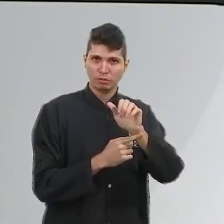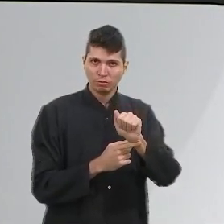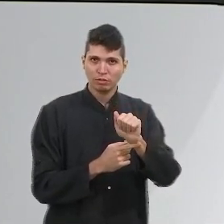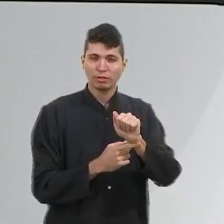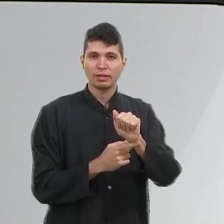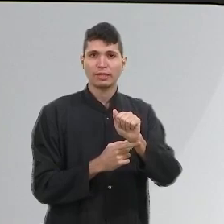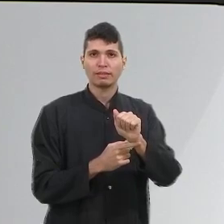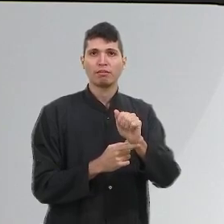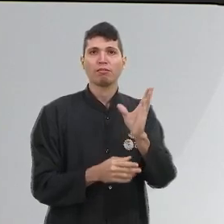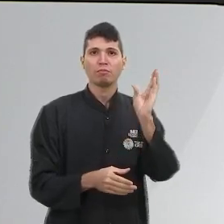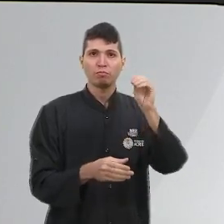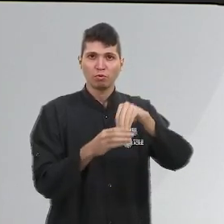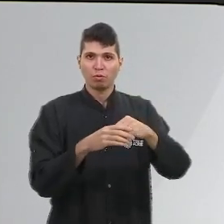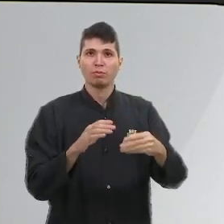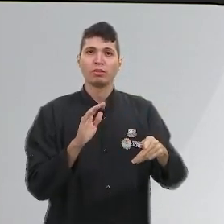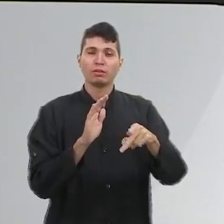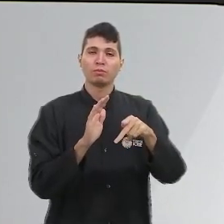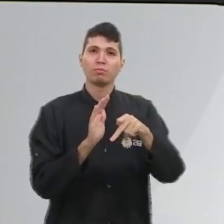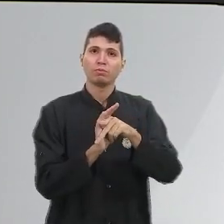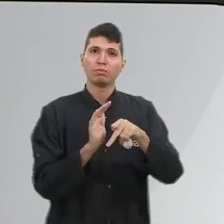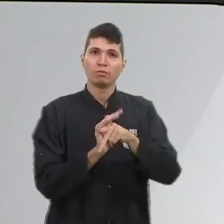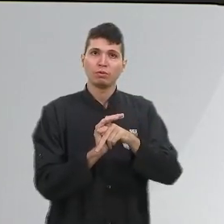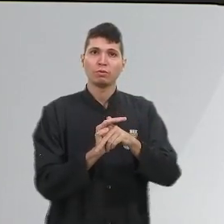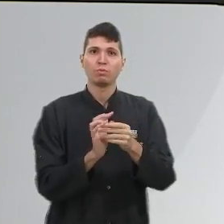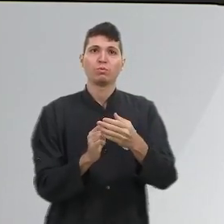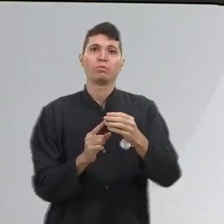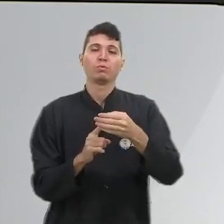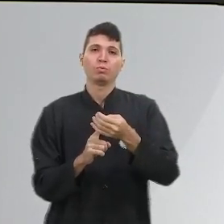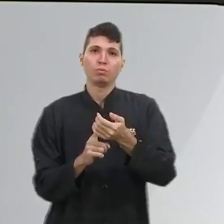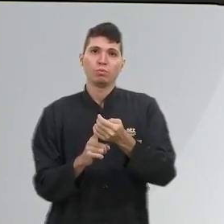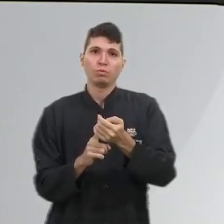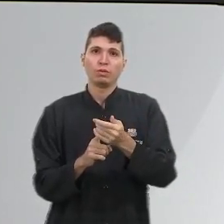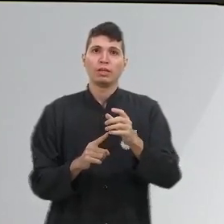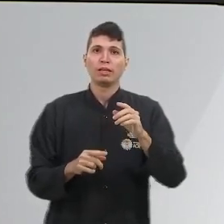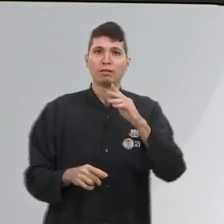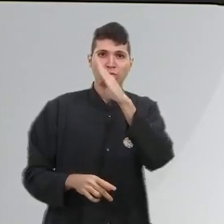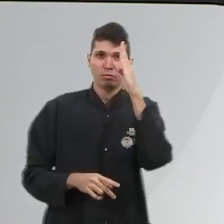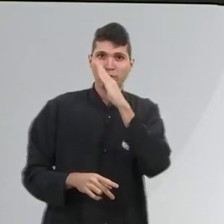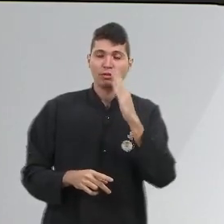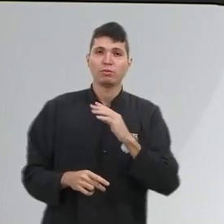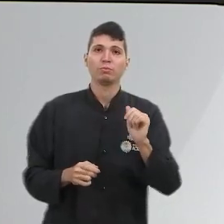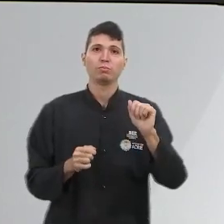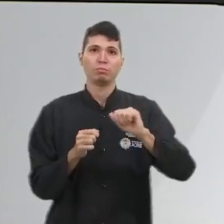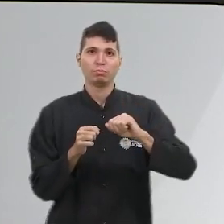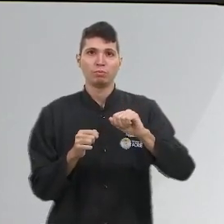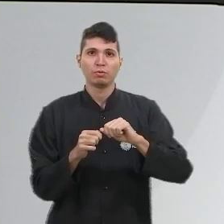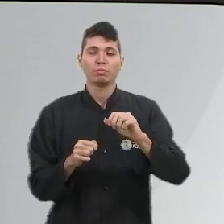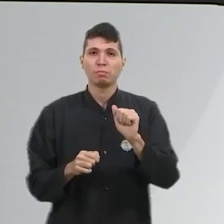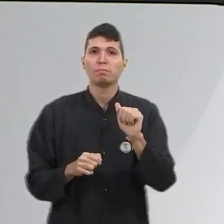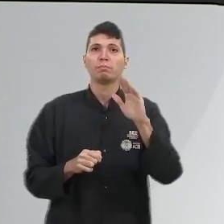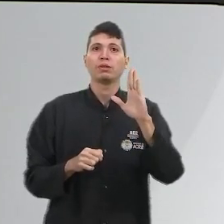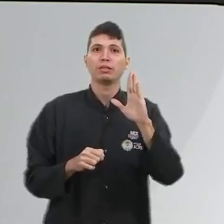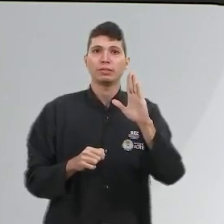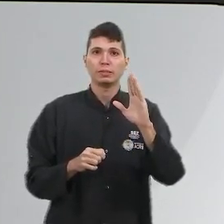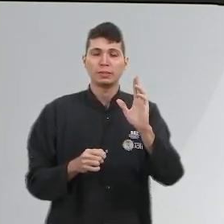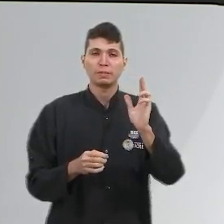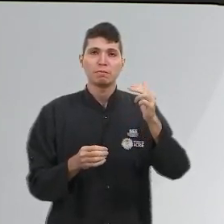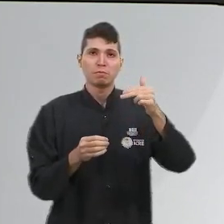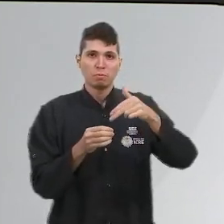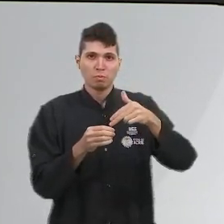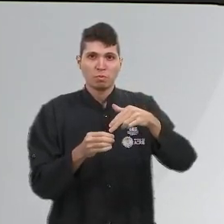milho. Mas, no Brasil, nós produzimos mais etanol da cana, é